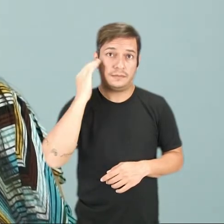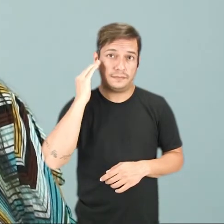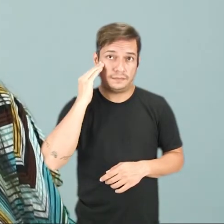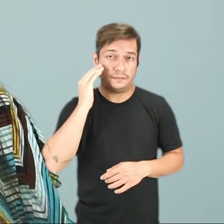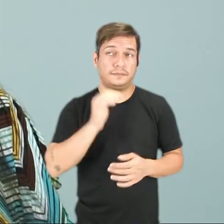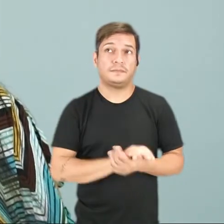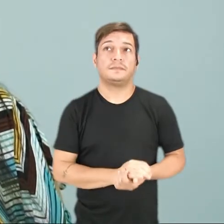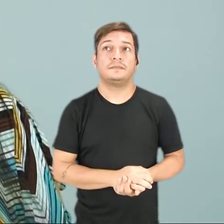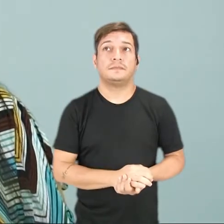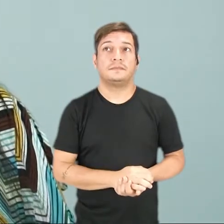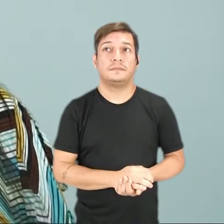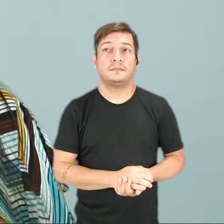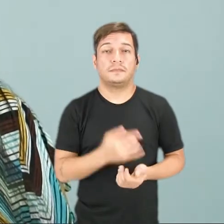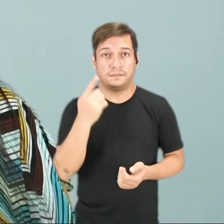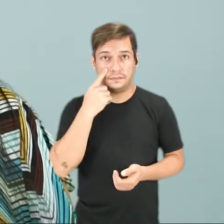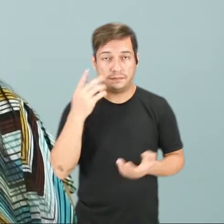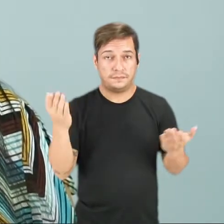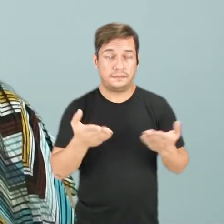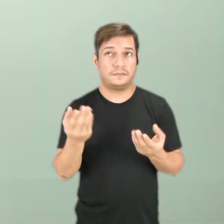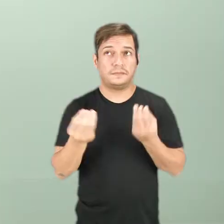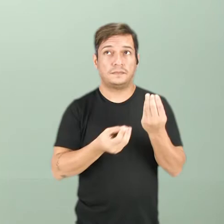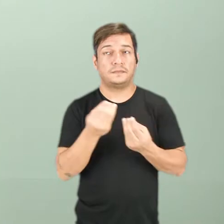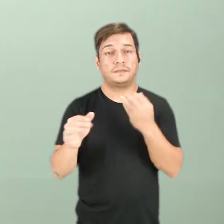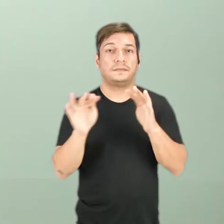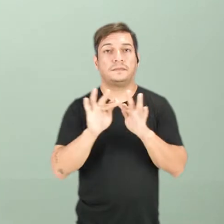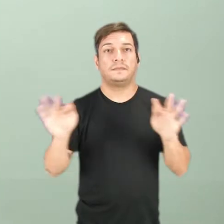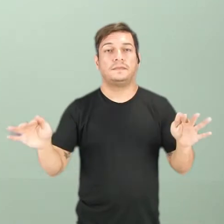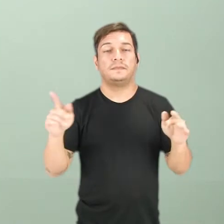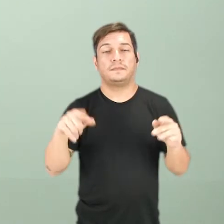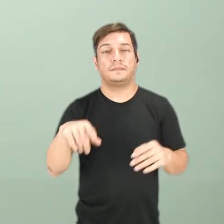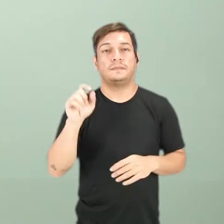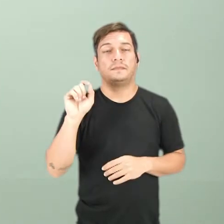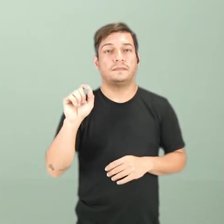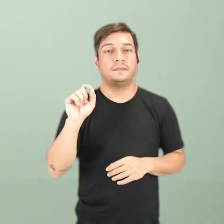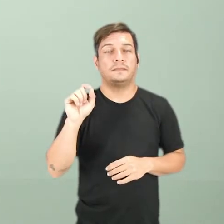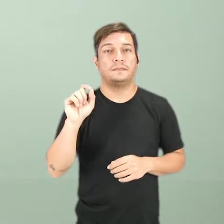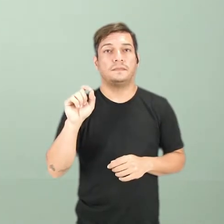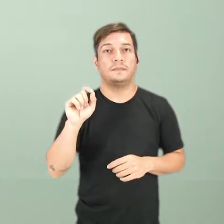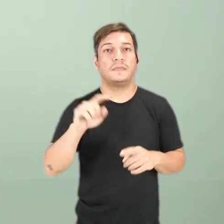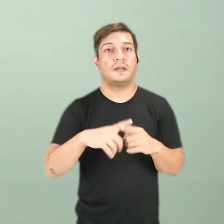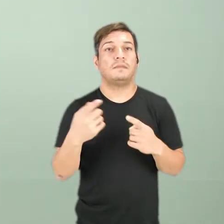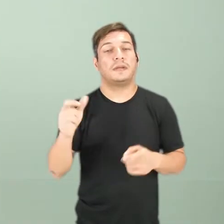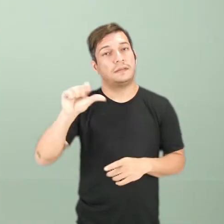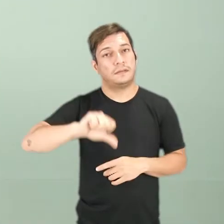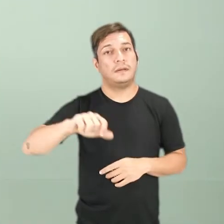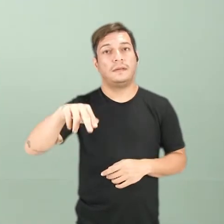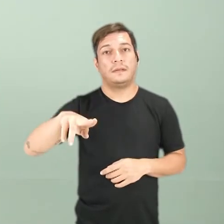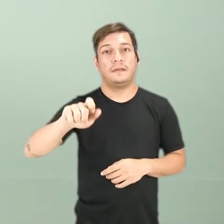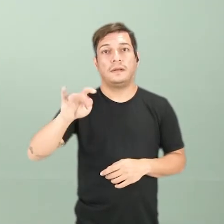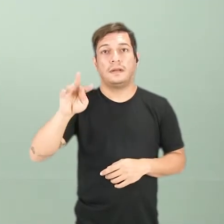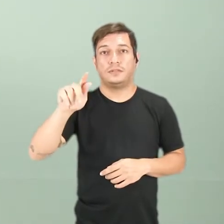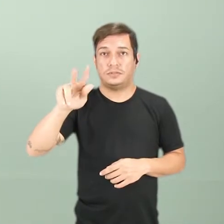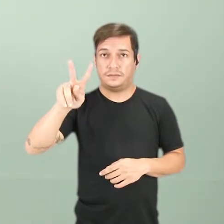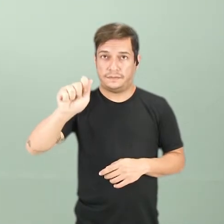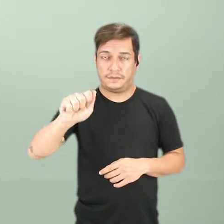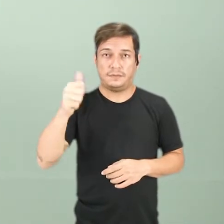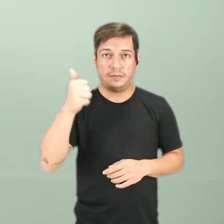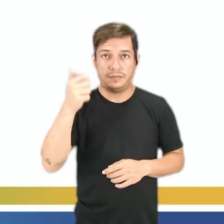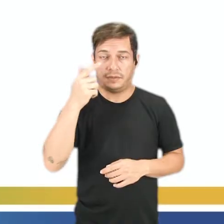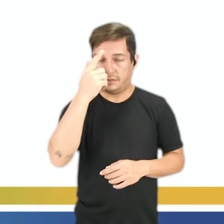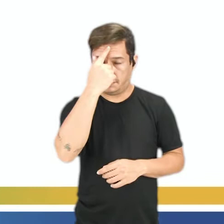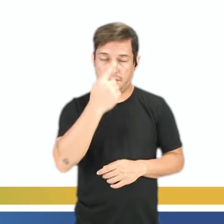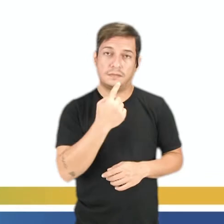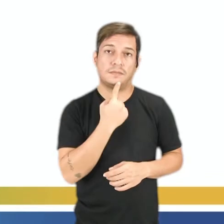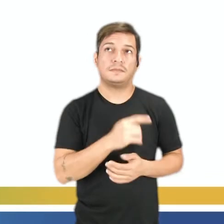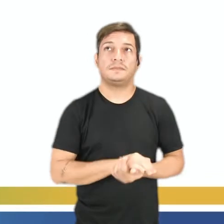tá? E agora vamos ver como que essas mesmas frases ficam, só que na forma negativa. Volta lá para a primeira imagem,